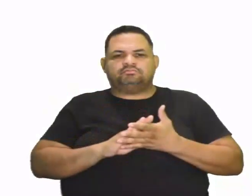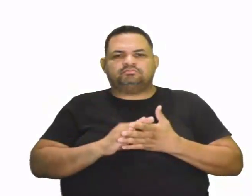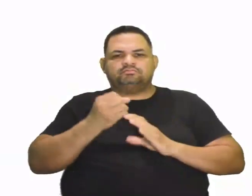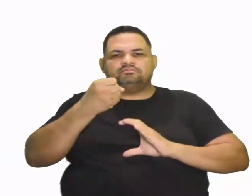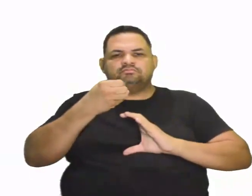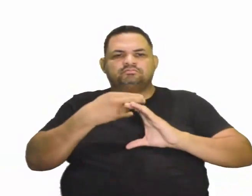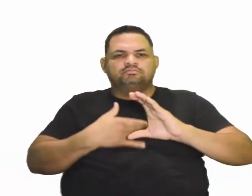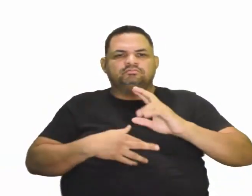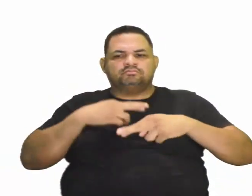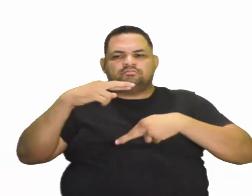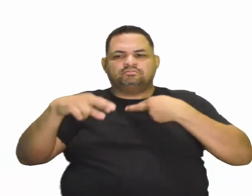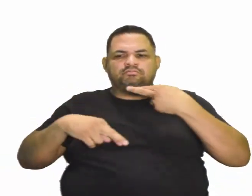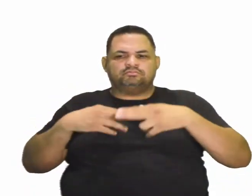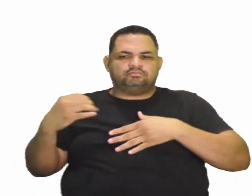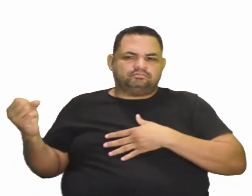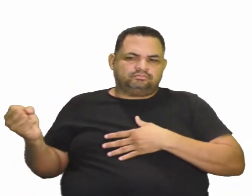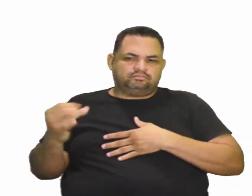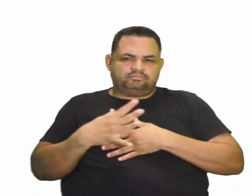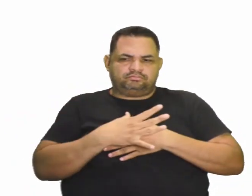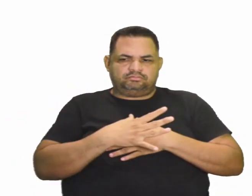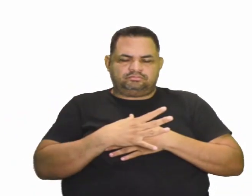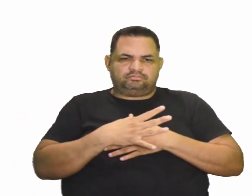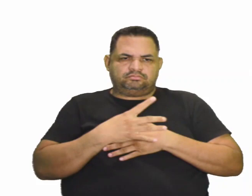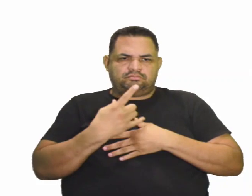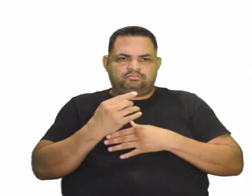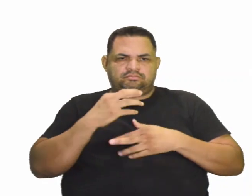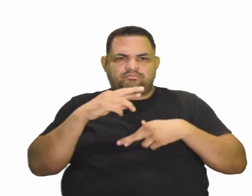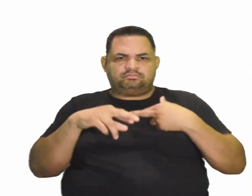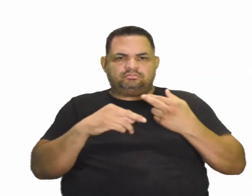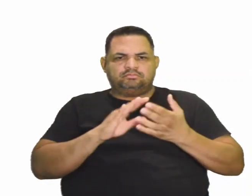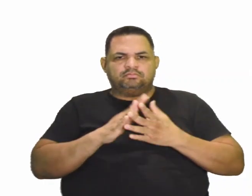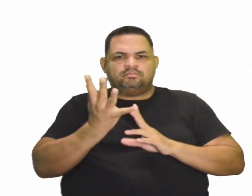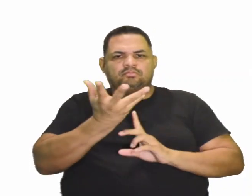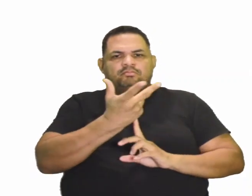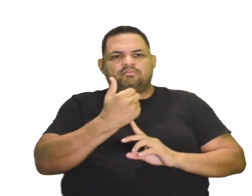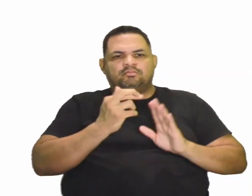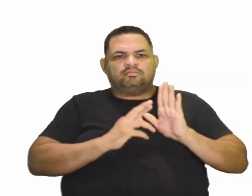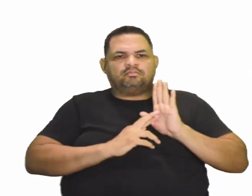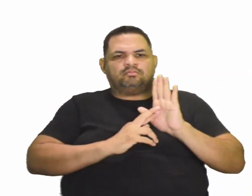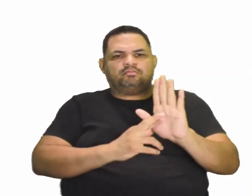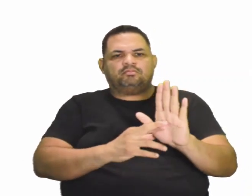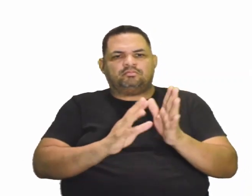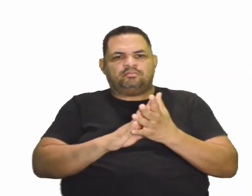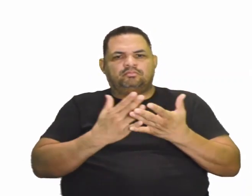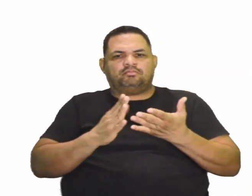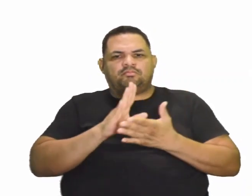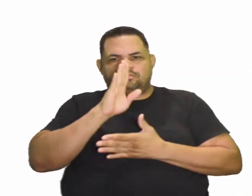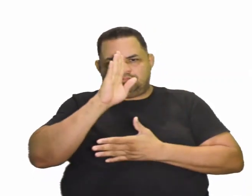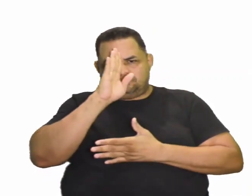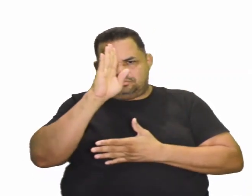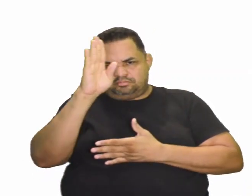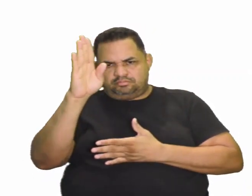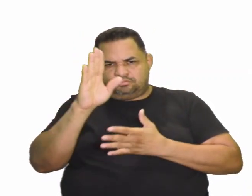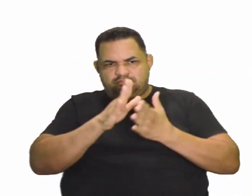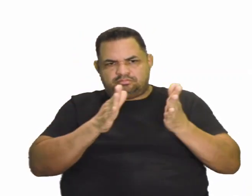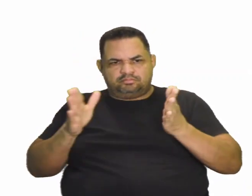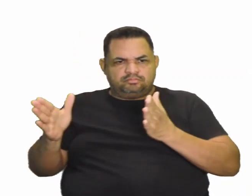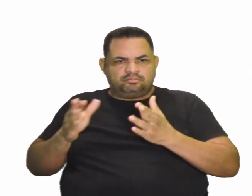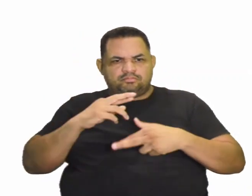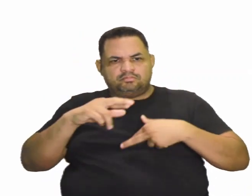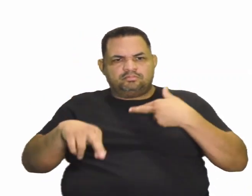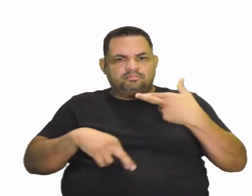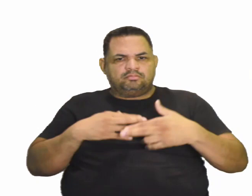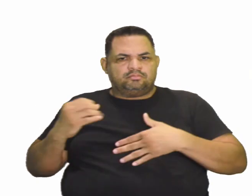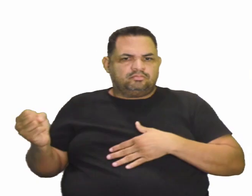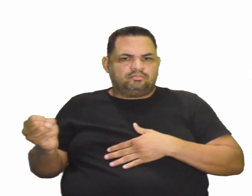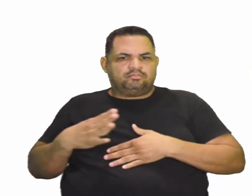características do Renascimento. Então, o Renascimento artístico representou uma das vertentes do período